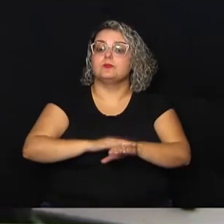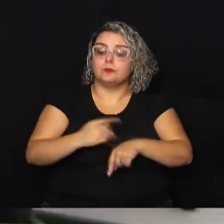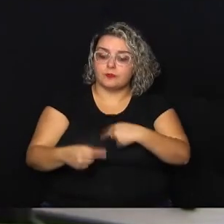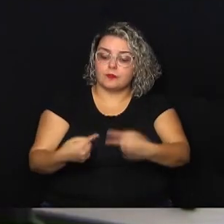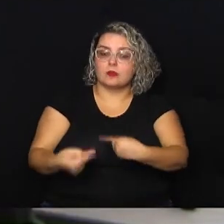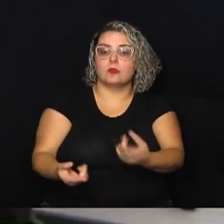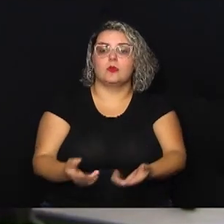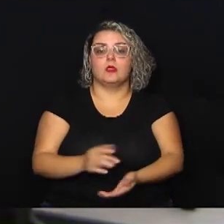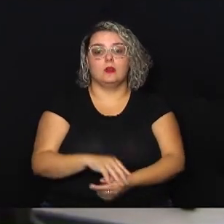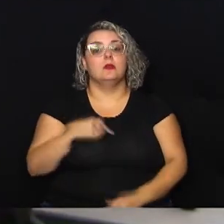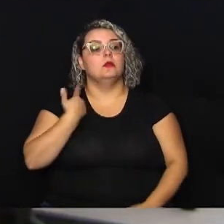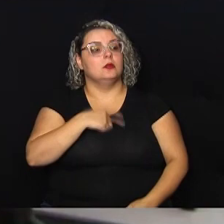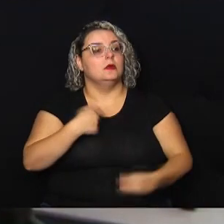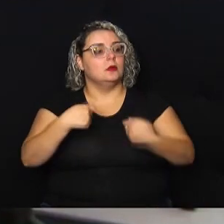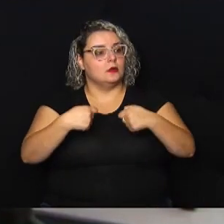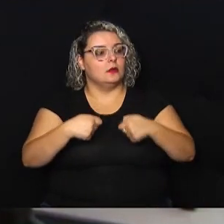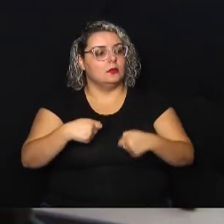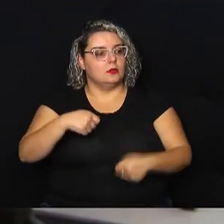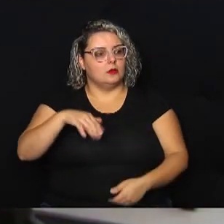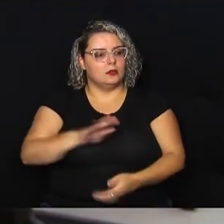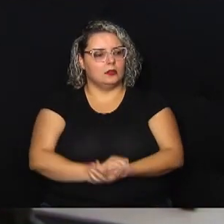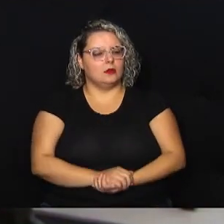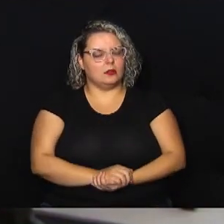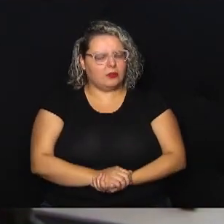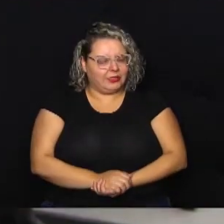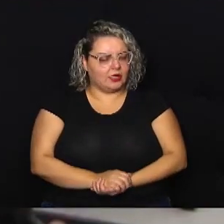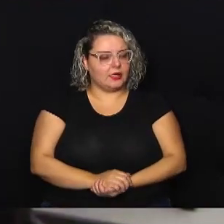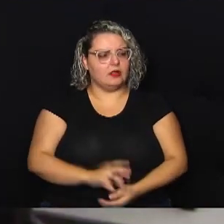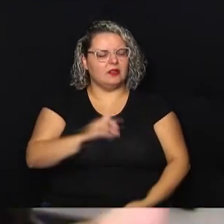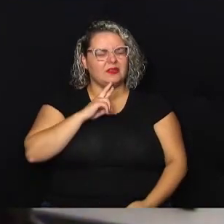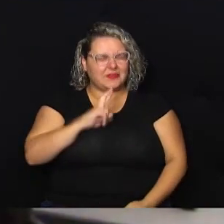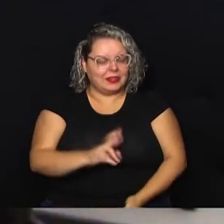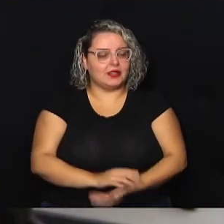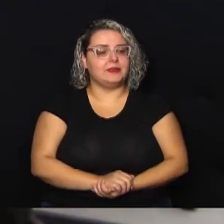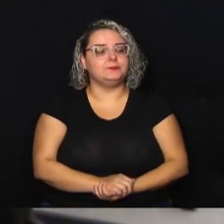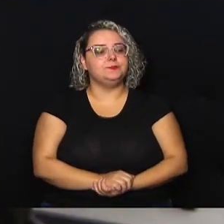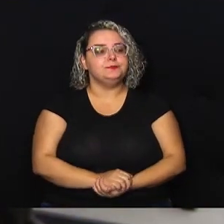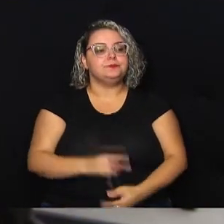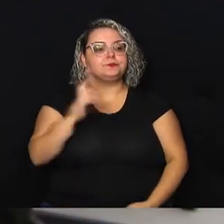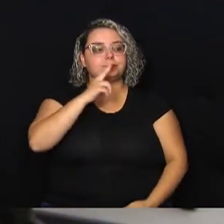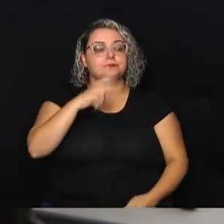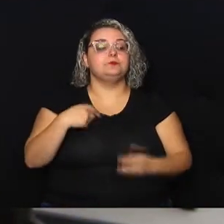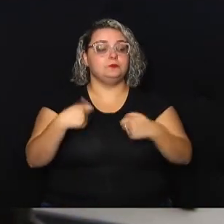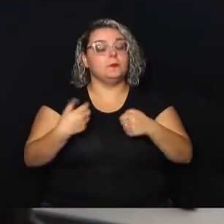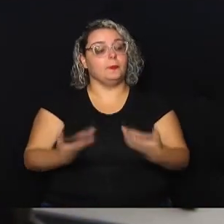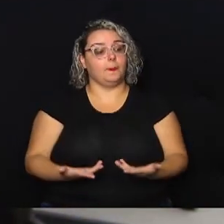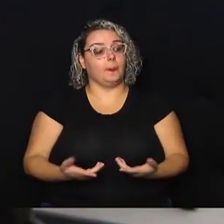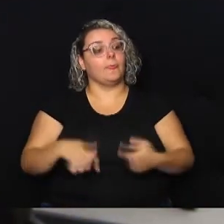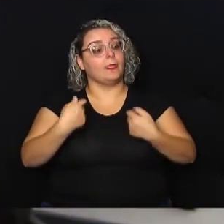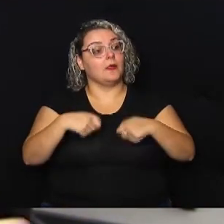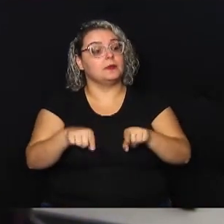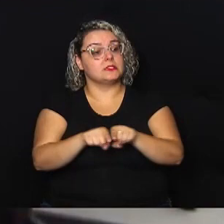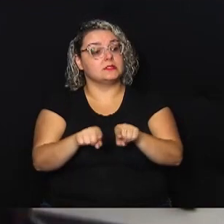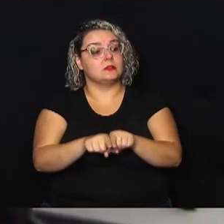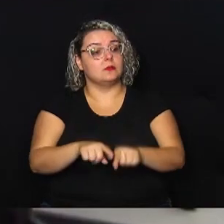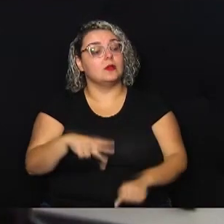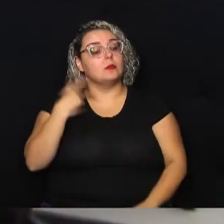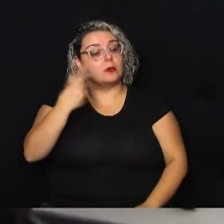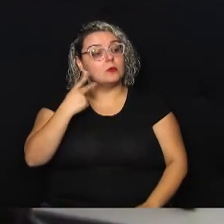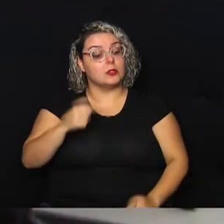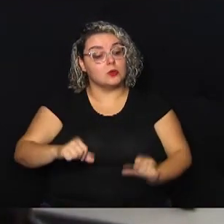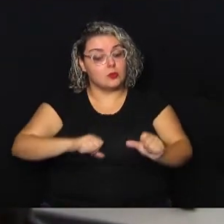passos. A gente precisa, para além de, digamos assim, responder um problema urgente que é necessário, a gente precisa fazer uma política que